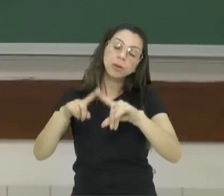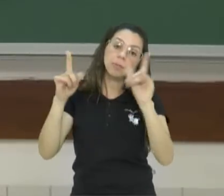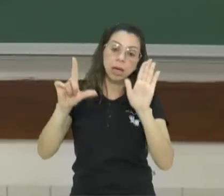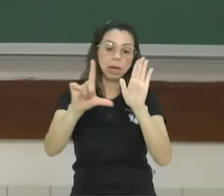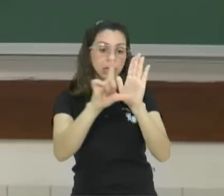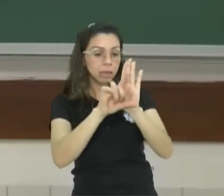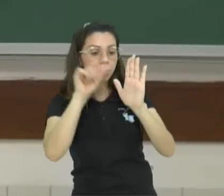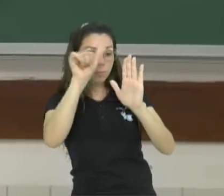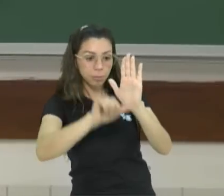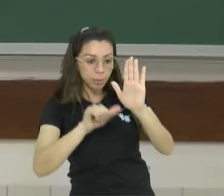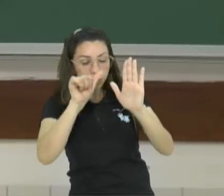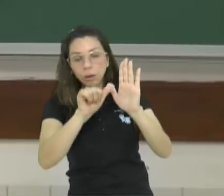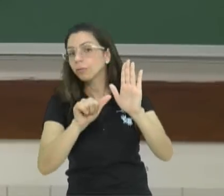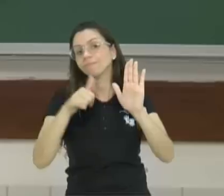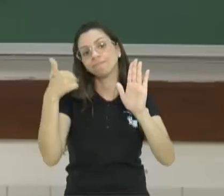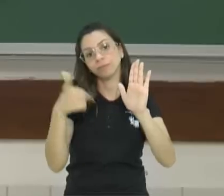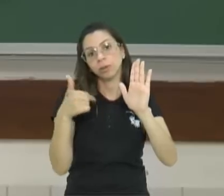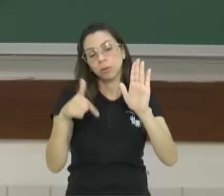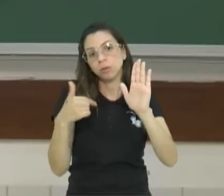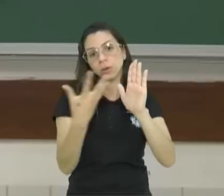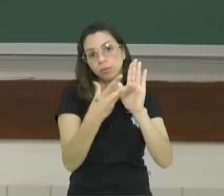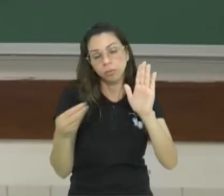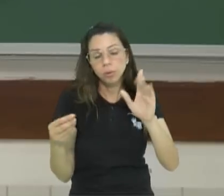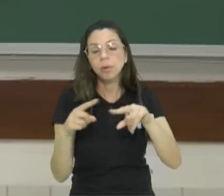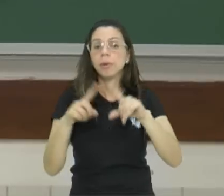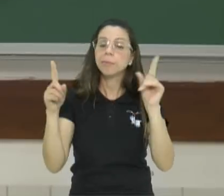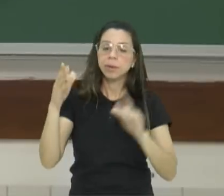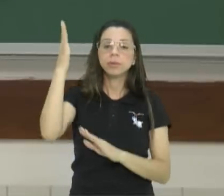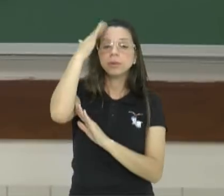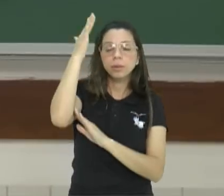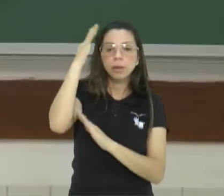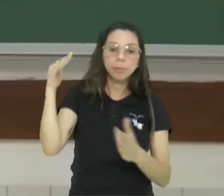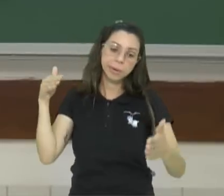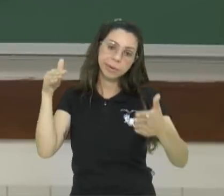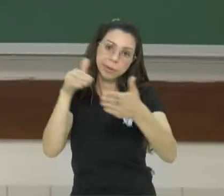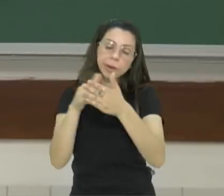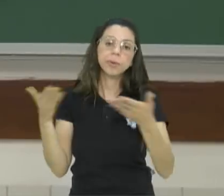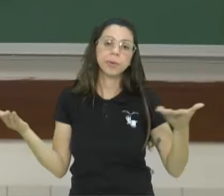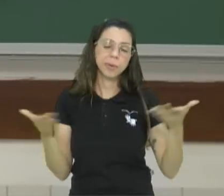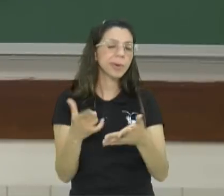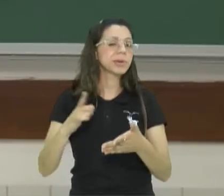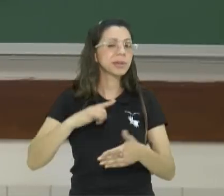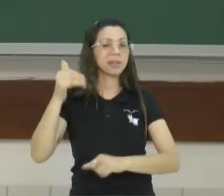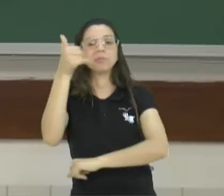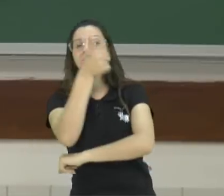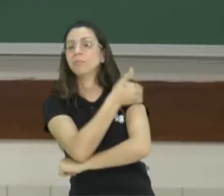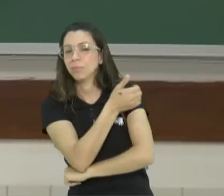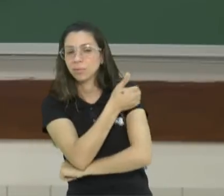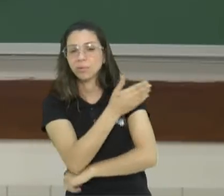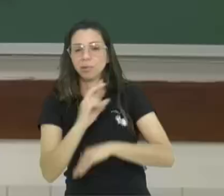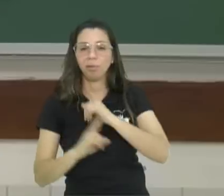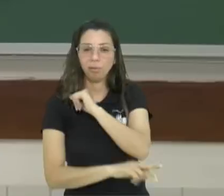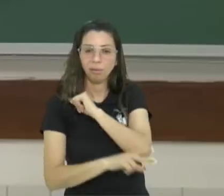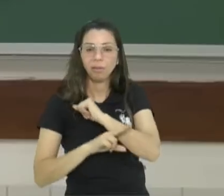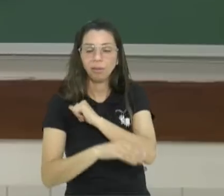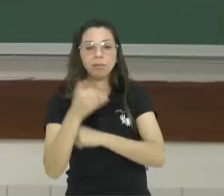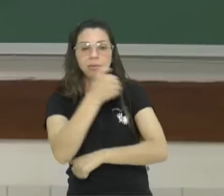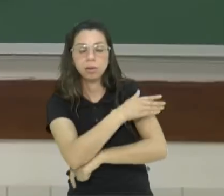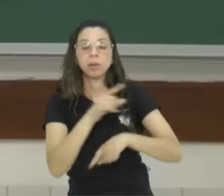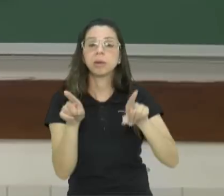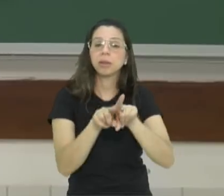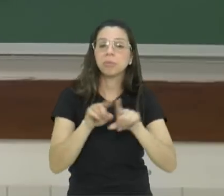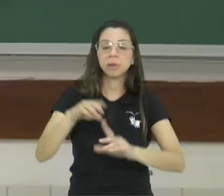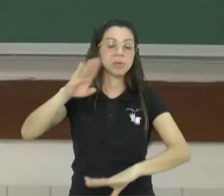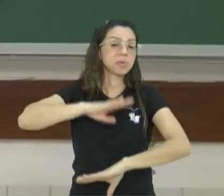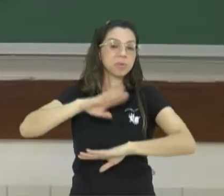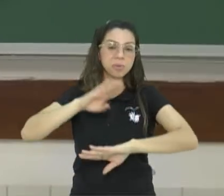foi revogada, hoje não existe mais, mas a gente sabe que até hoje ainda existe muito preconceito e muitas ações de